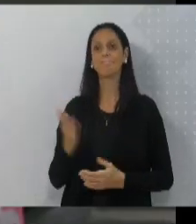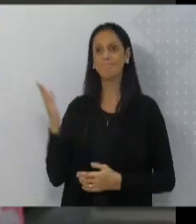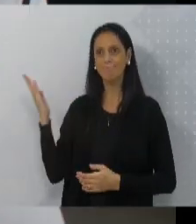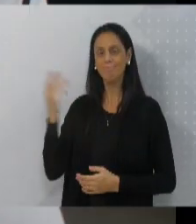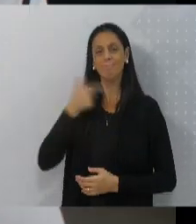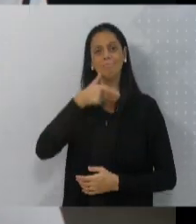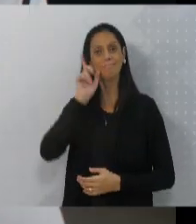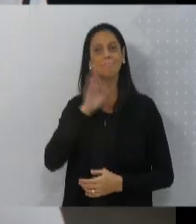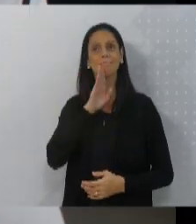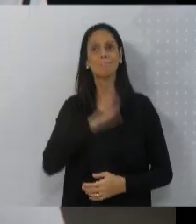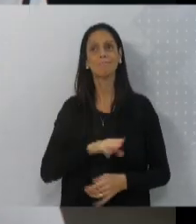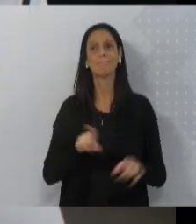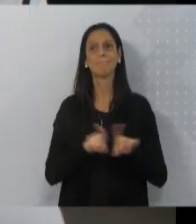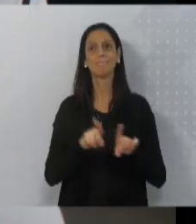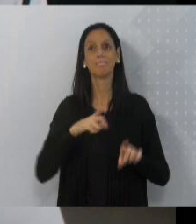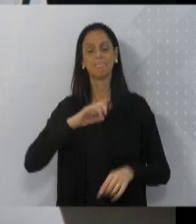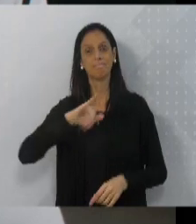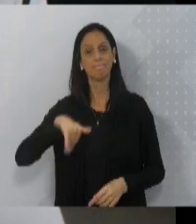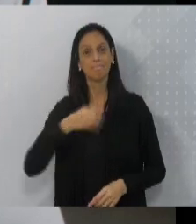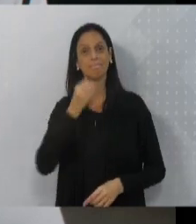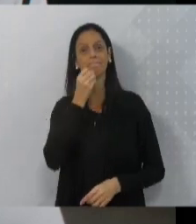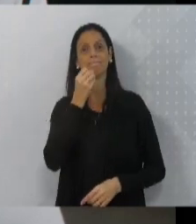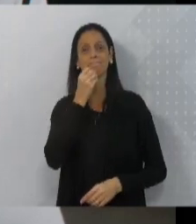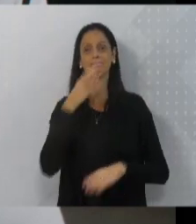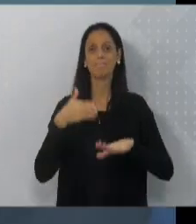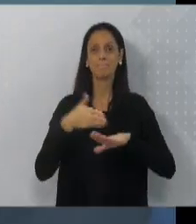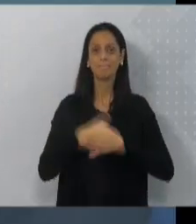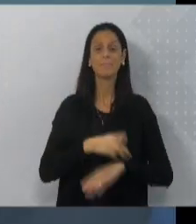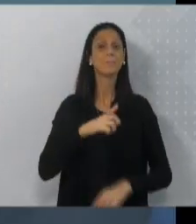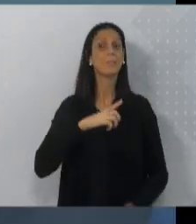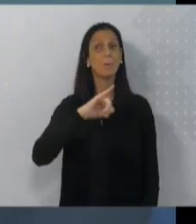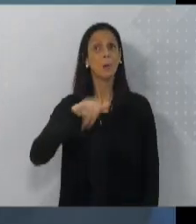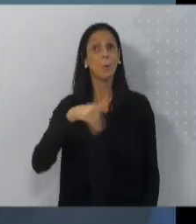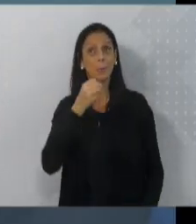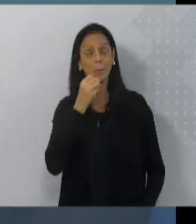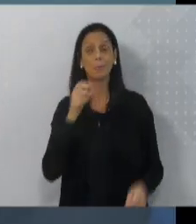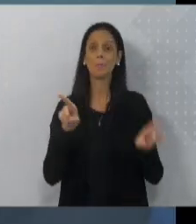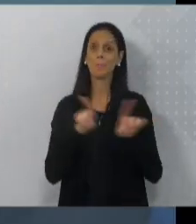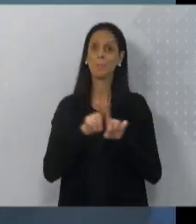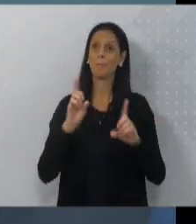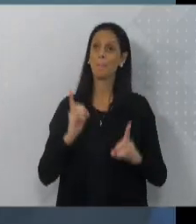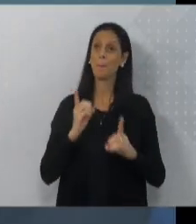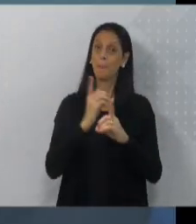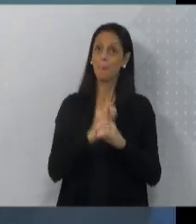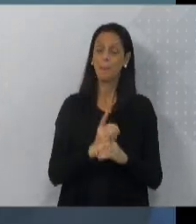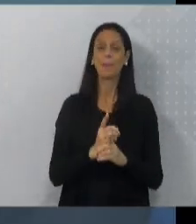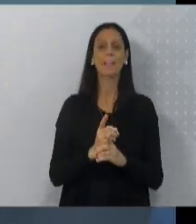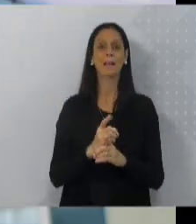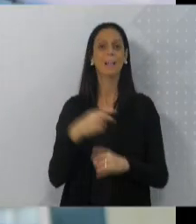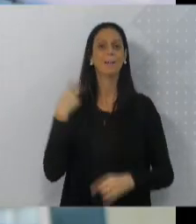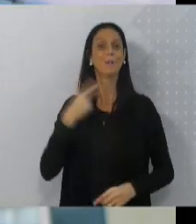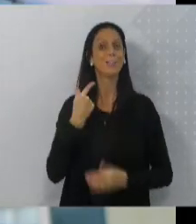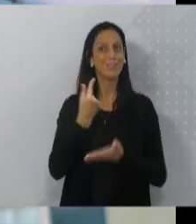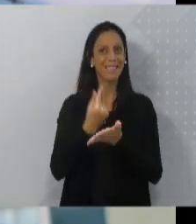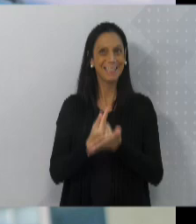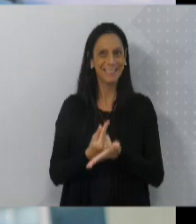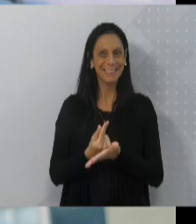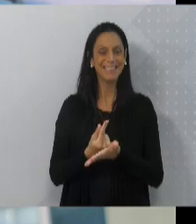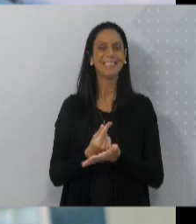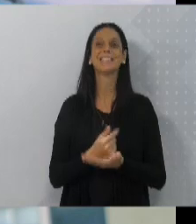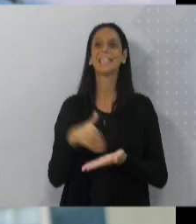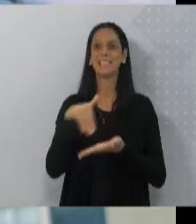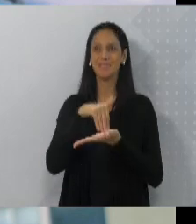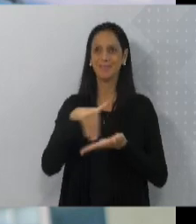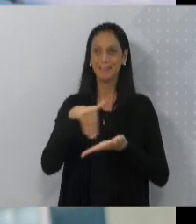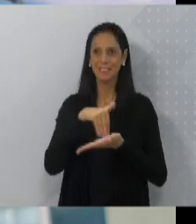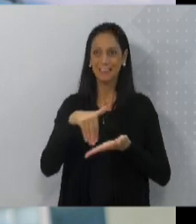também tivemos a oportunidade de prestigiar, tive a oportunidade de encontrar a vereadora Cristiane, né,